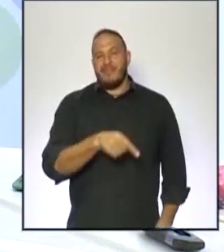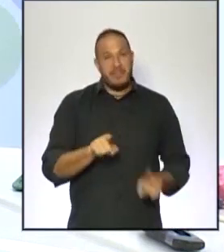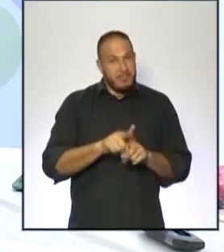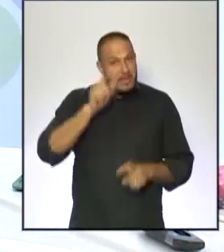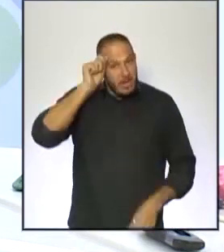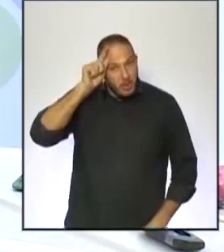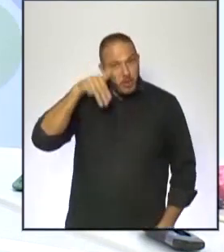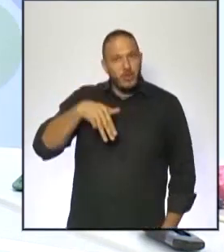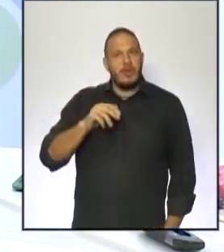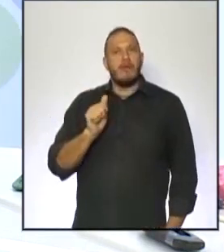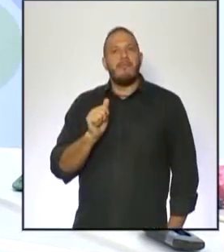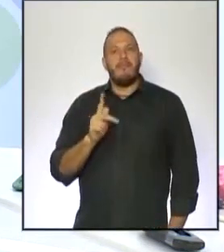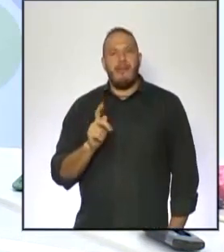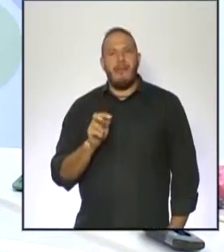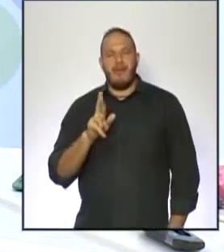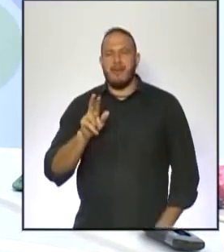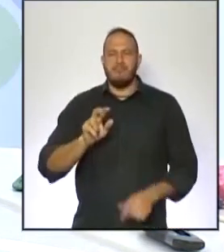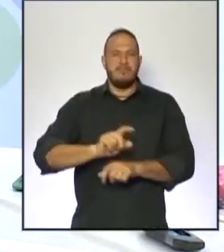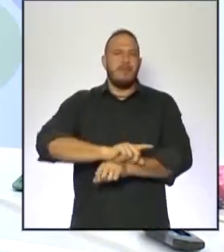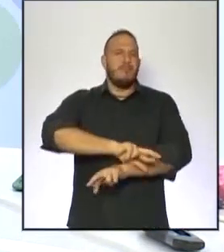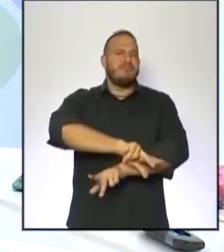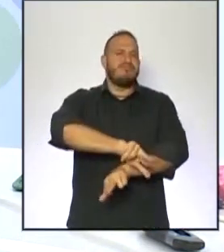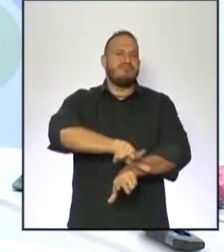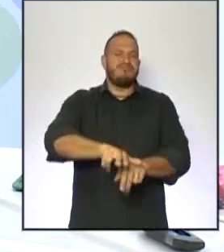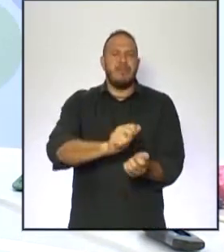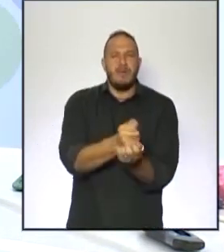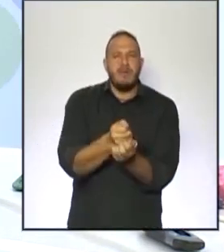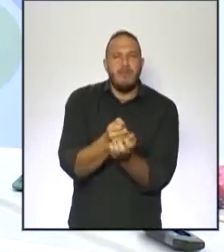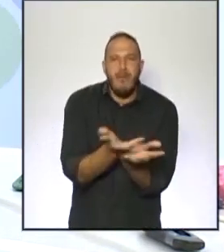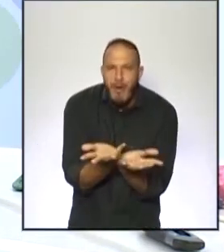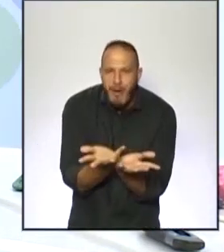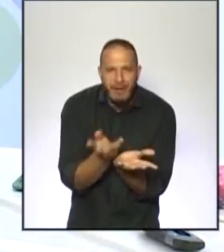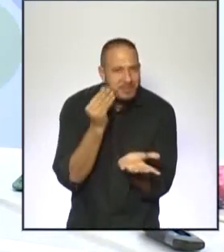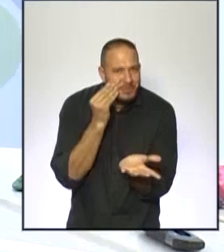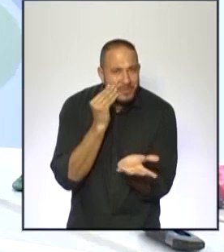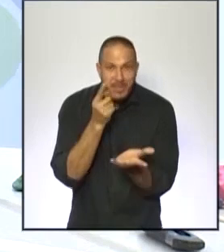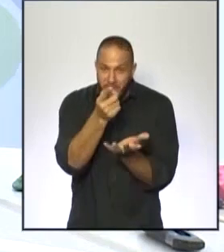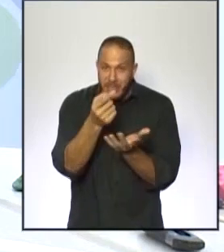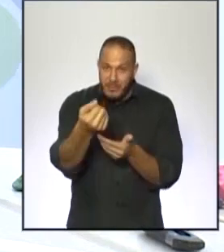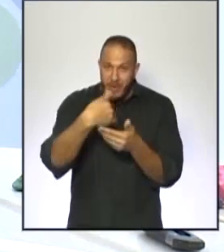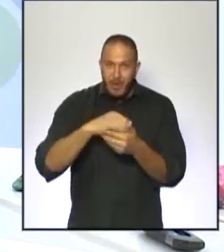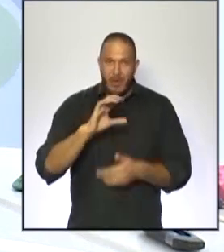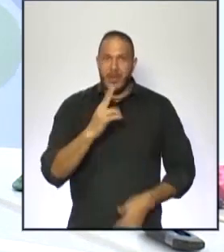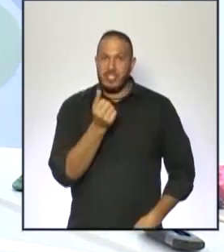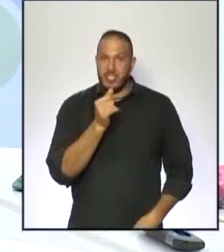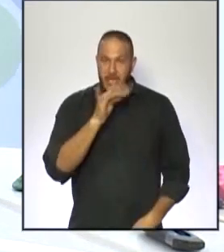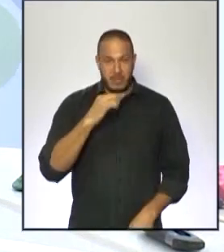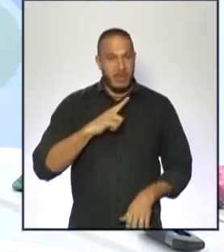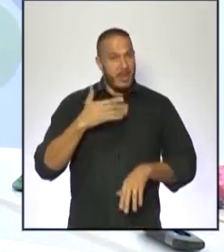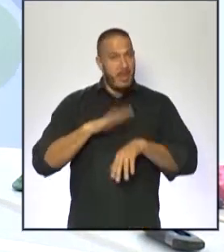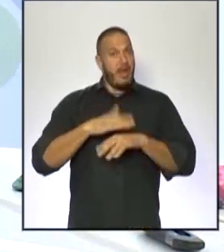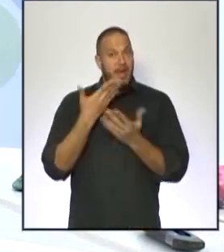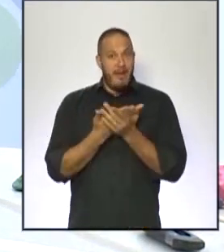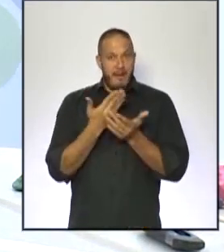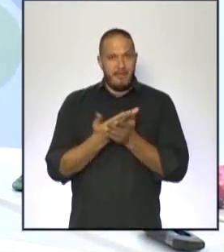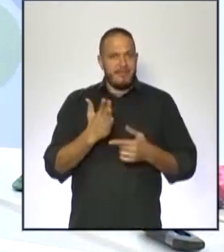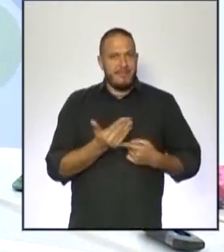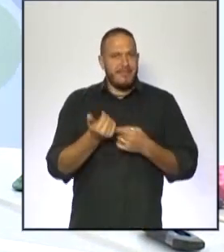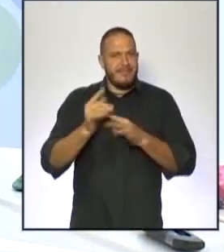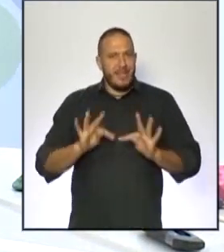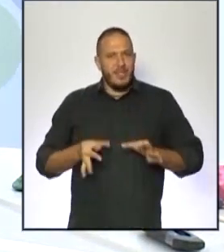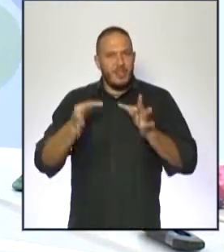cultura maker, então, ela traz um leque de possibilidades. E para você que entrou agora no nosso chat, então, a nossa aula é de tecnologia